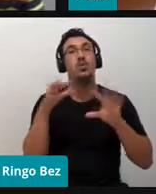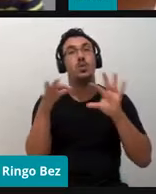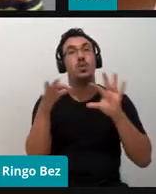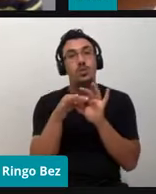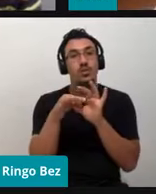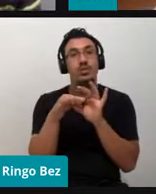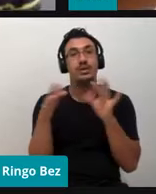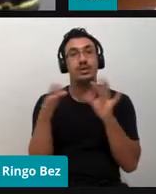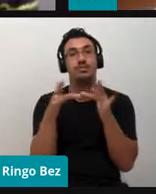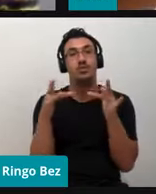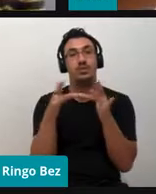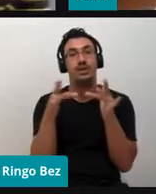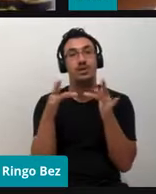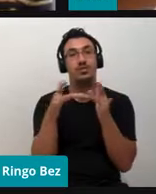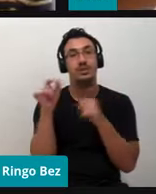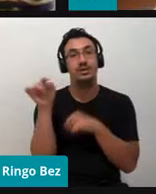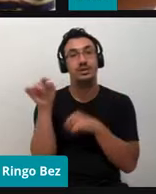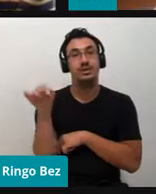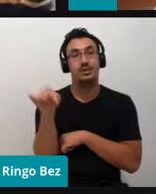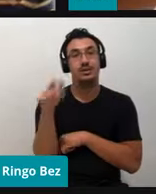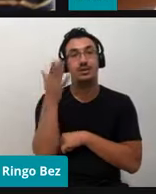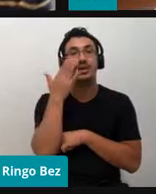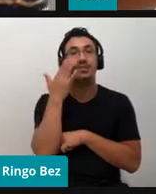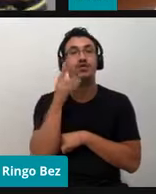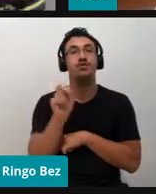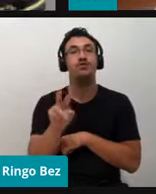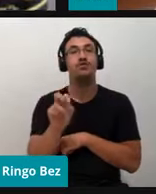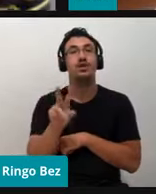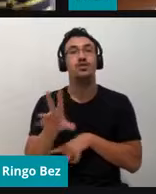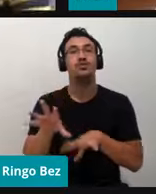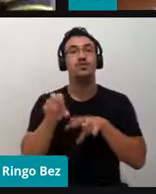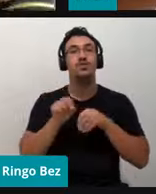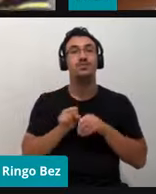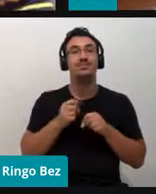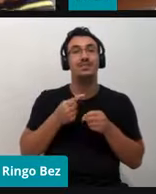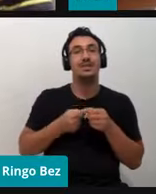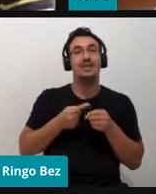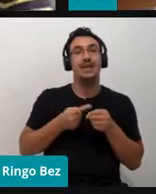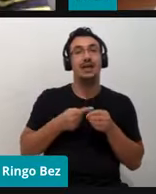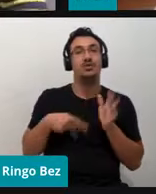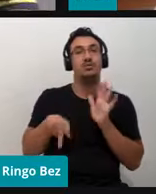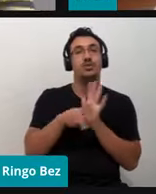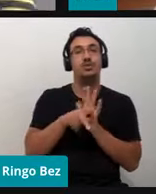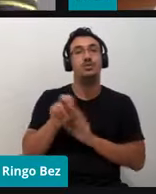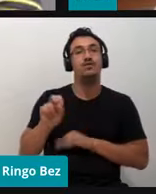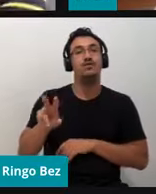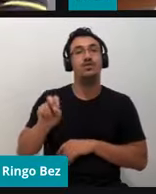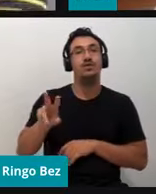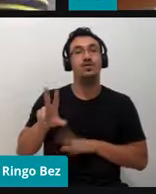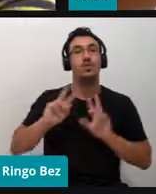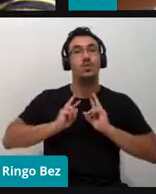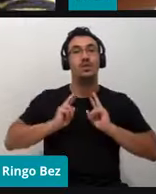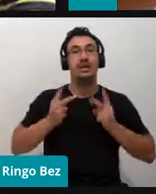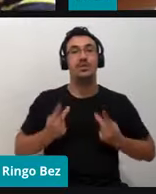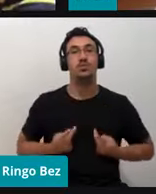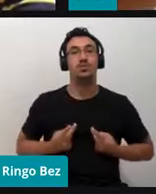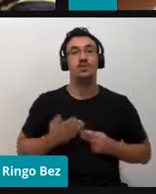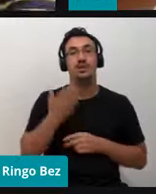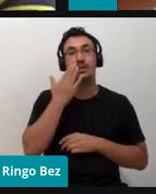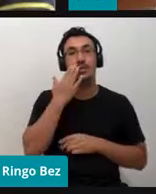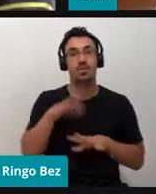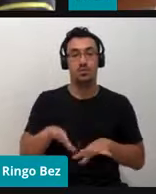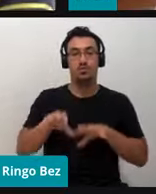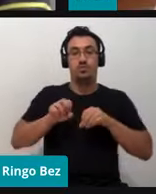temos traz os vírus para o ambiente urbano, e os vírus no ser humano, depois que ele passa pelos